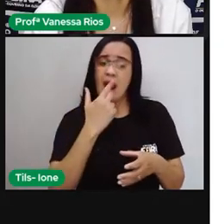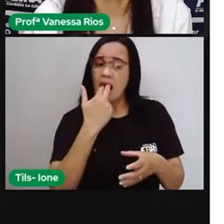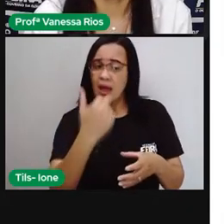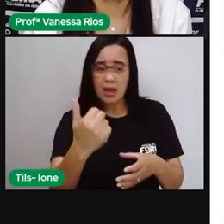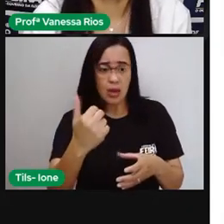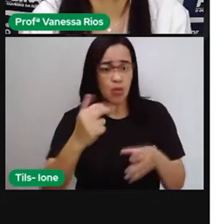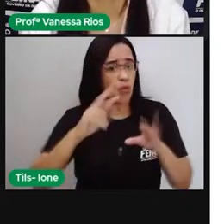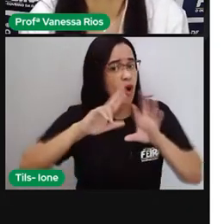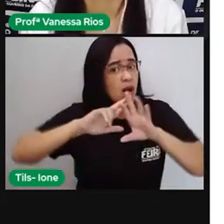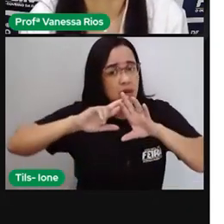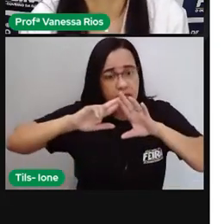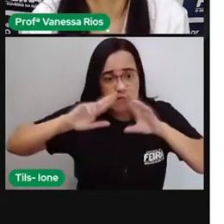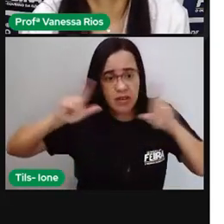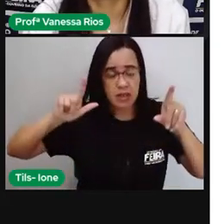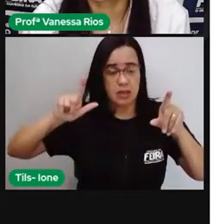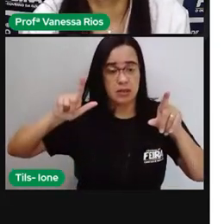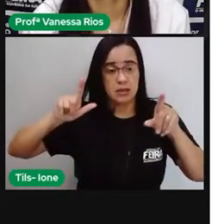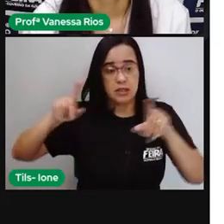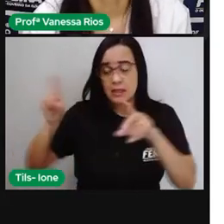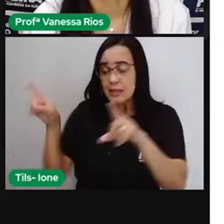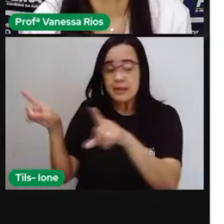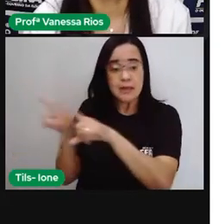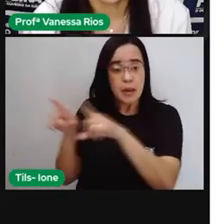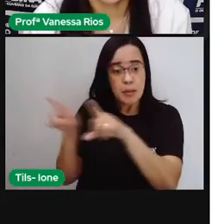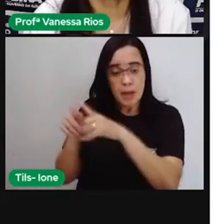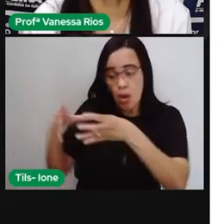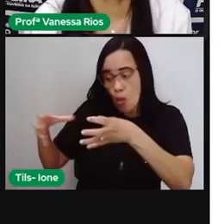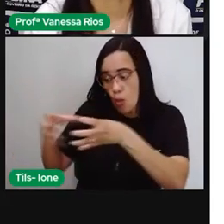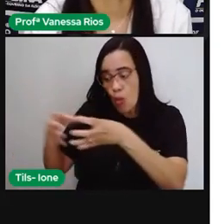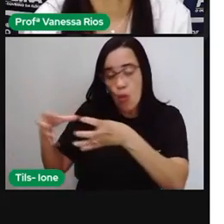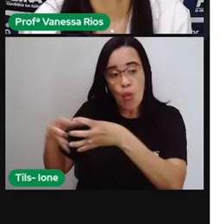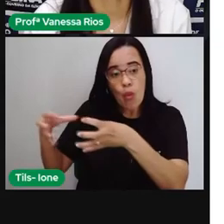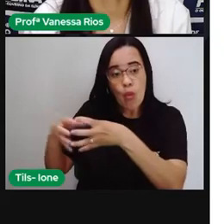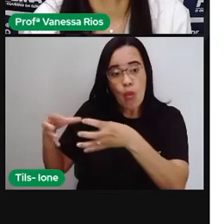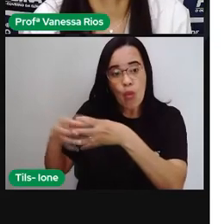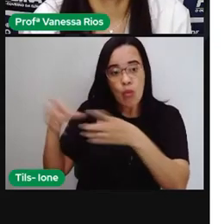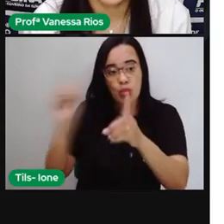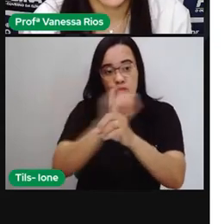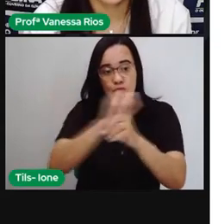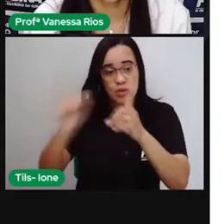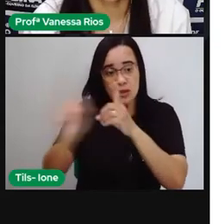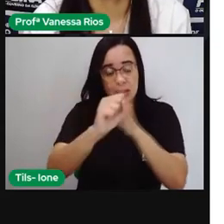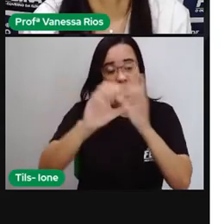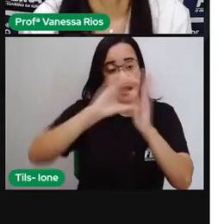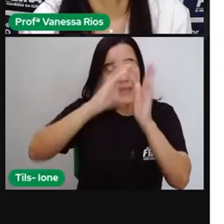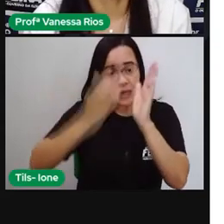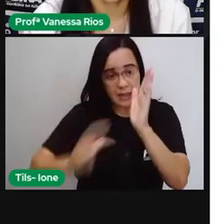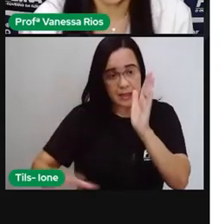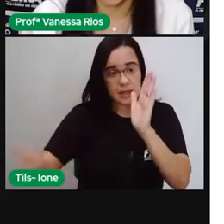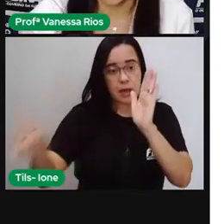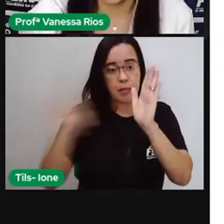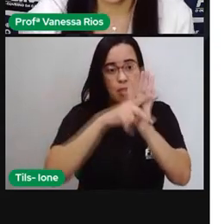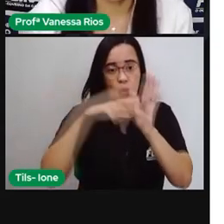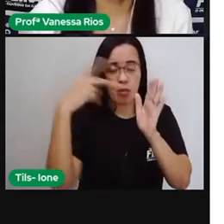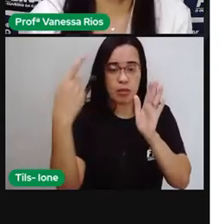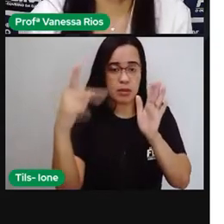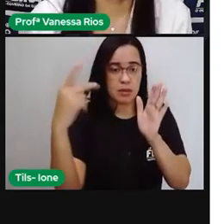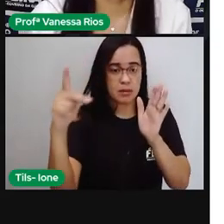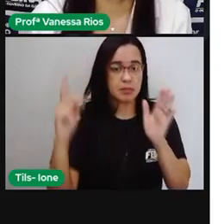em etnia, a gente pensa em um grupo social, com características culturais, né, em comum.